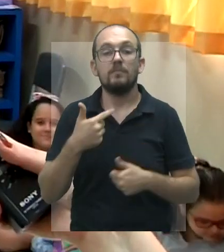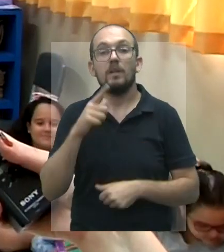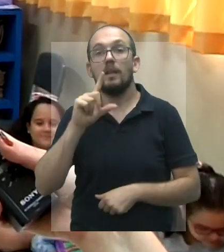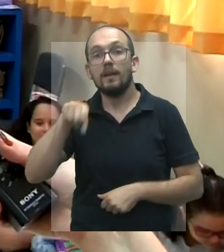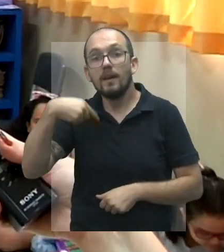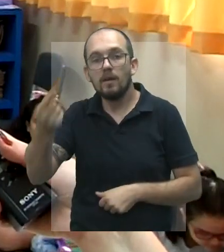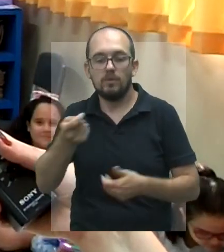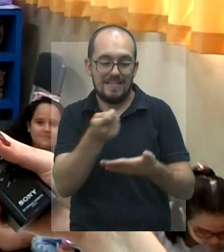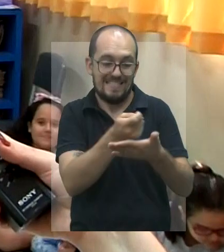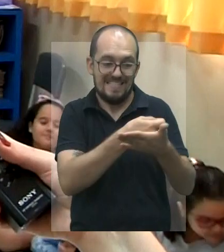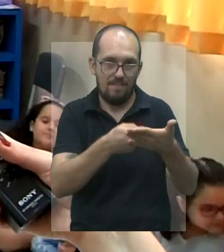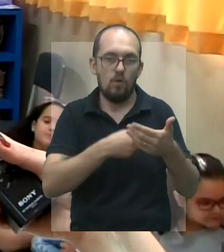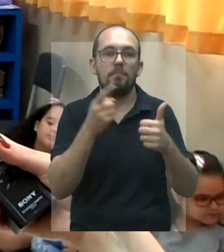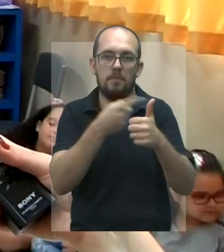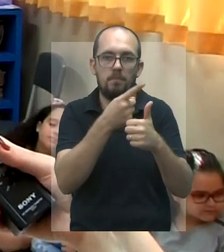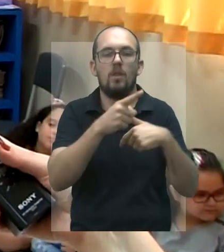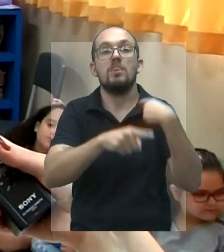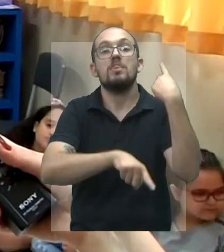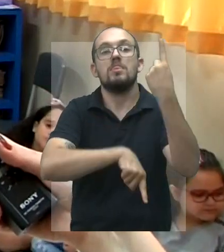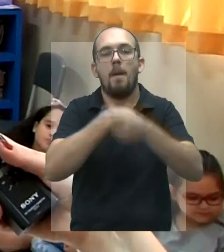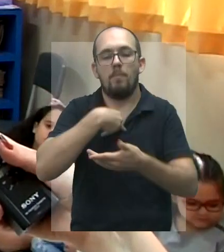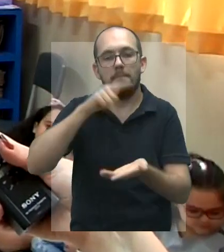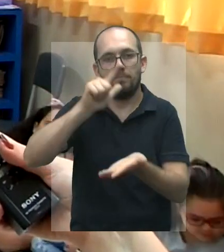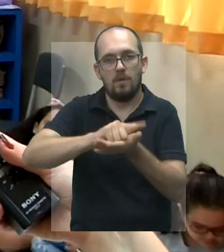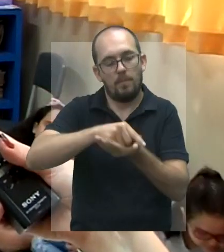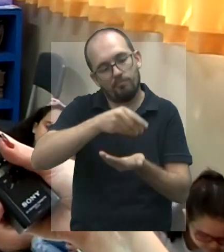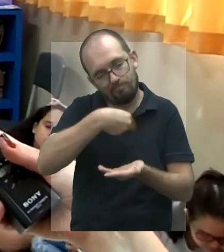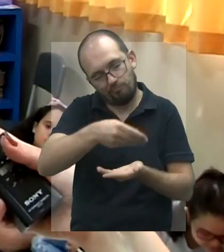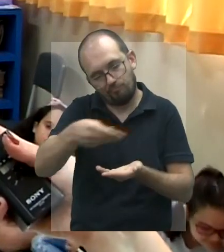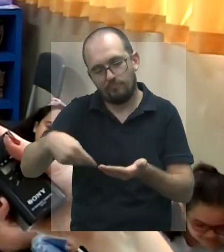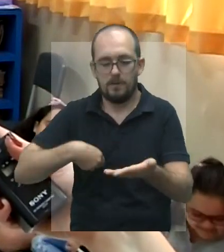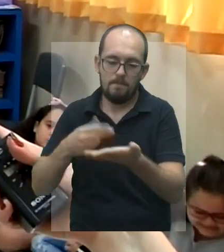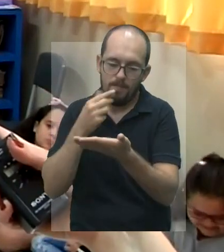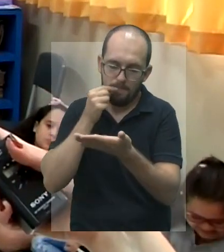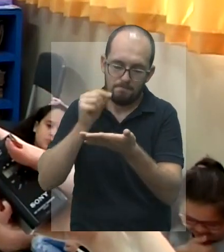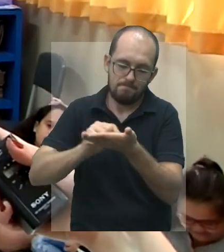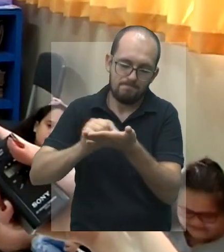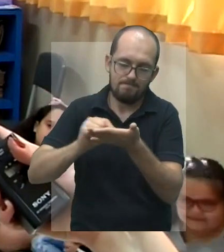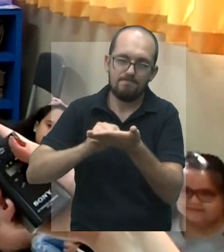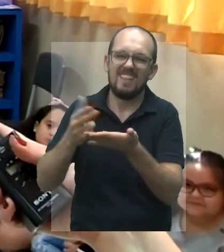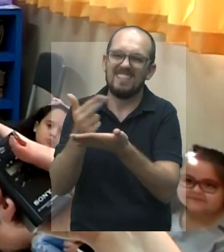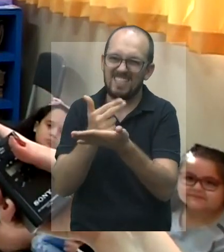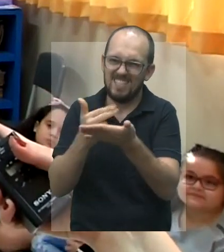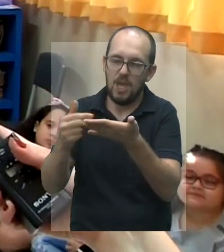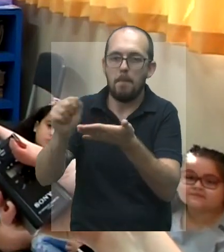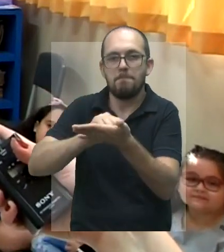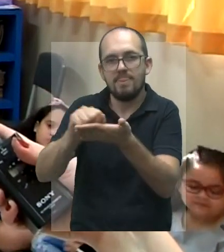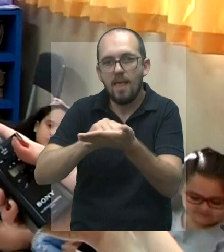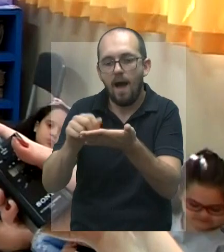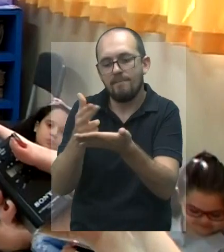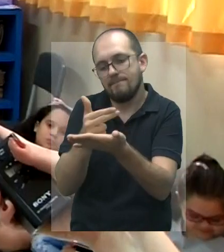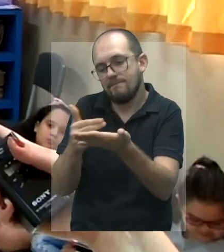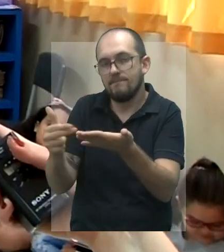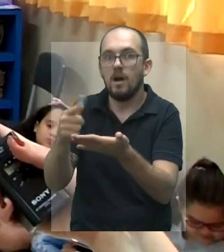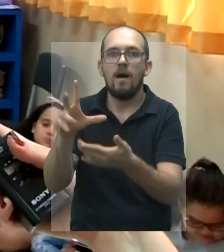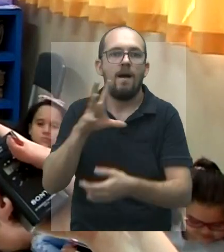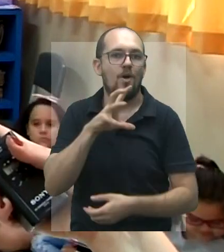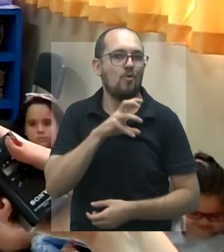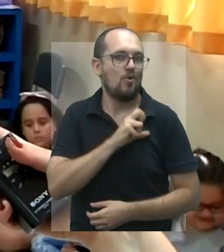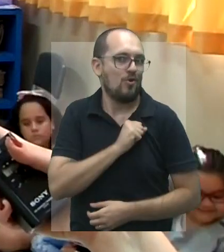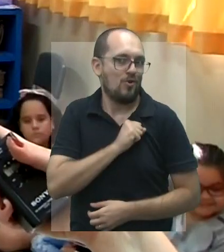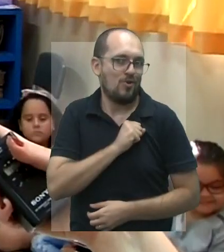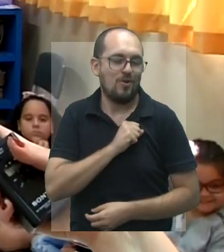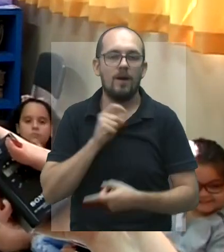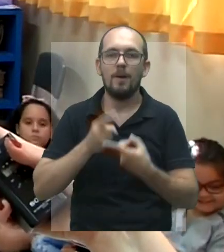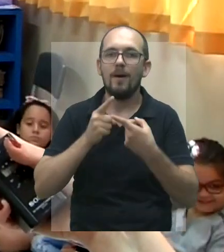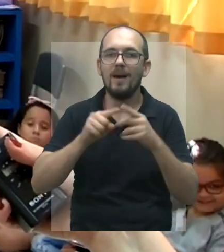escreveram um outro momento, eu entreguei para eles e aí eles desenharam e pintaram. E eles adoraram, porque nas leituras em